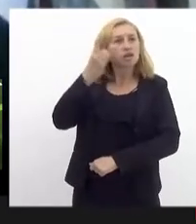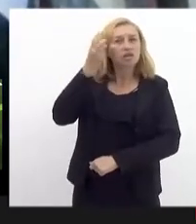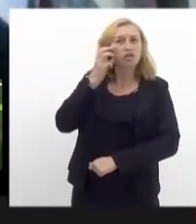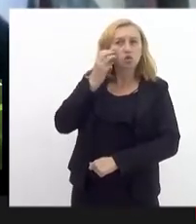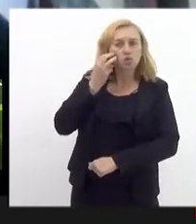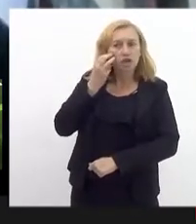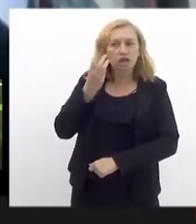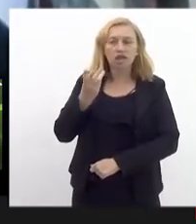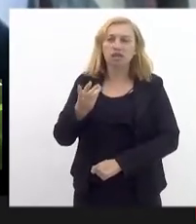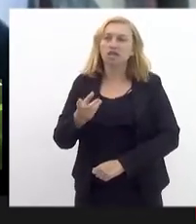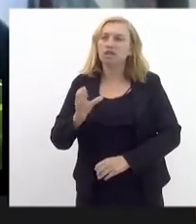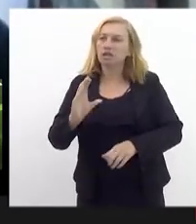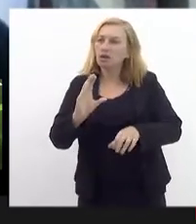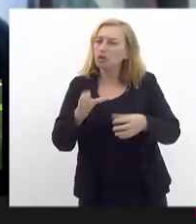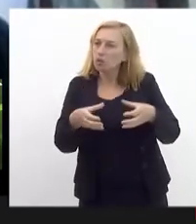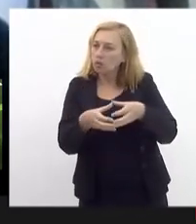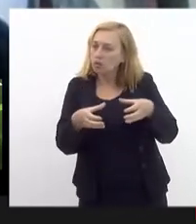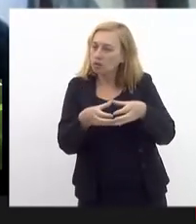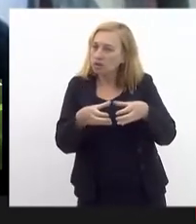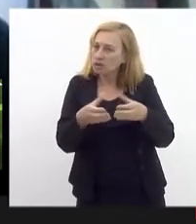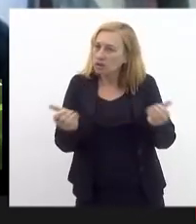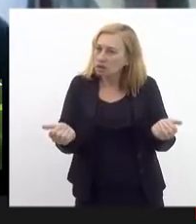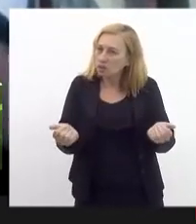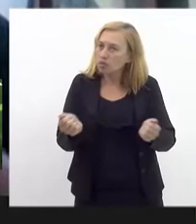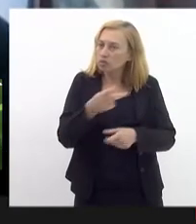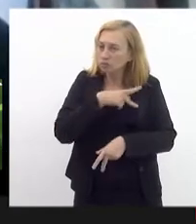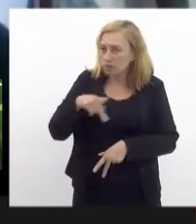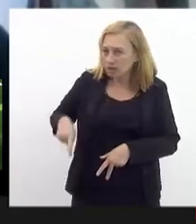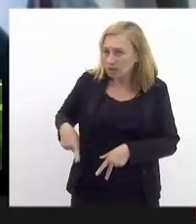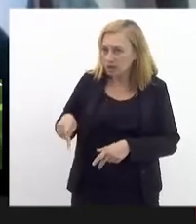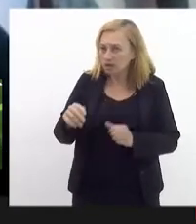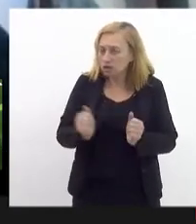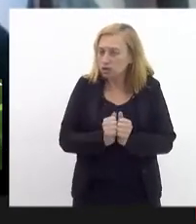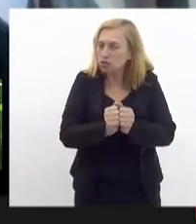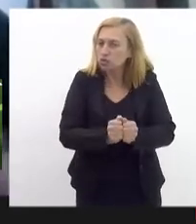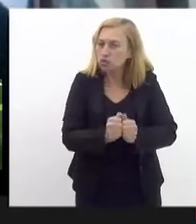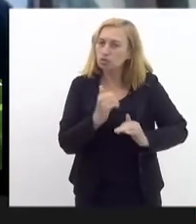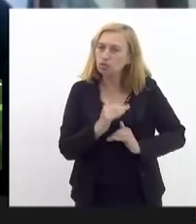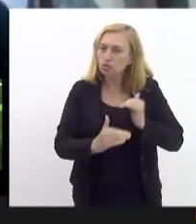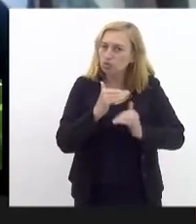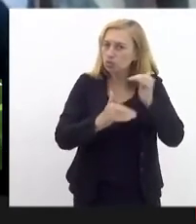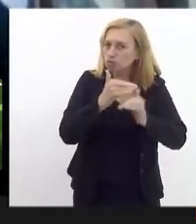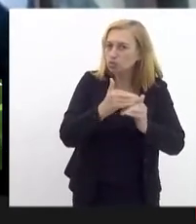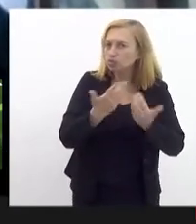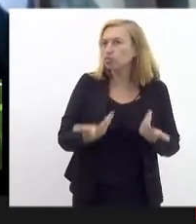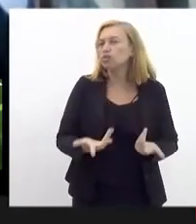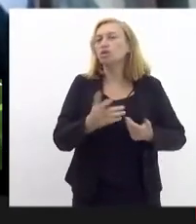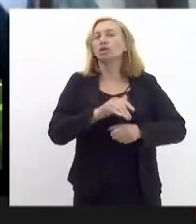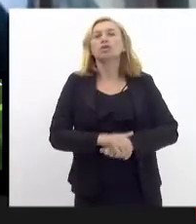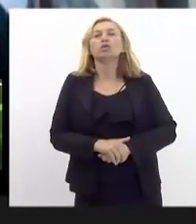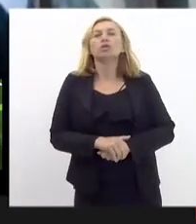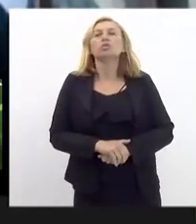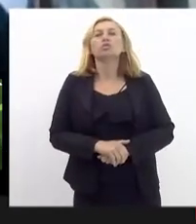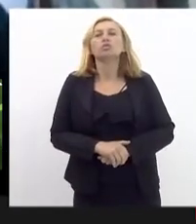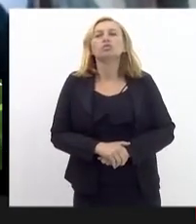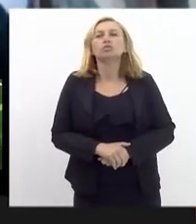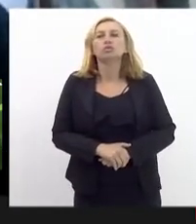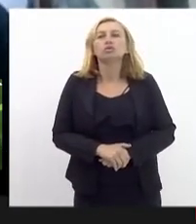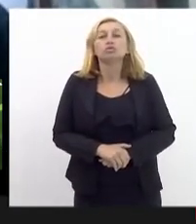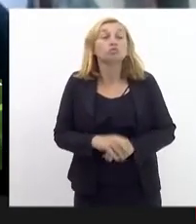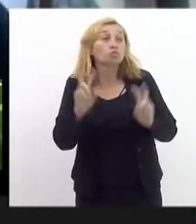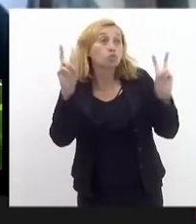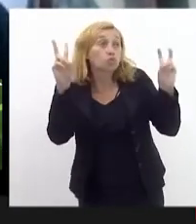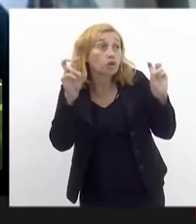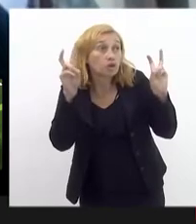Carneiro, que preside essa comissão, prontamente acolheu e desenvolveu, foi o fato de que a